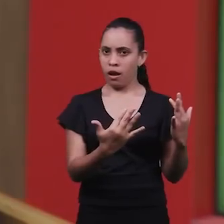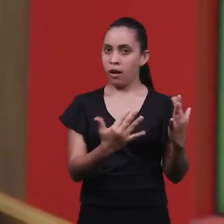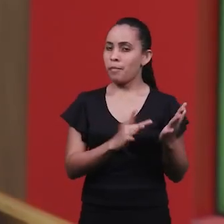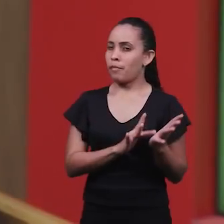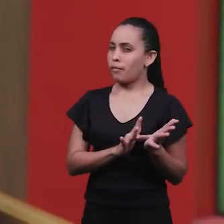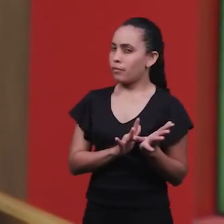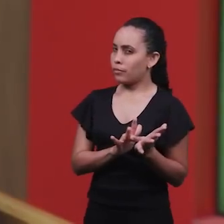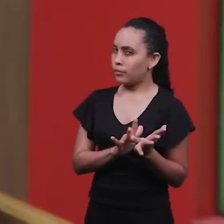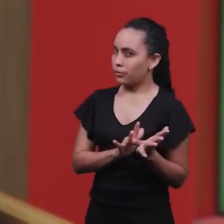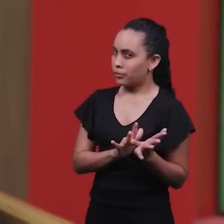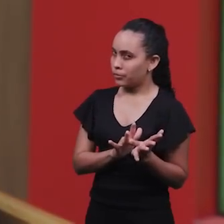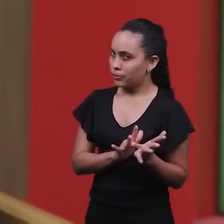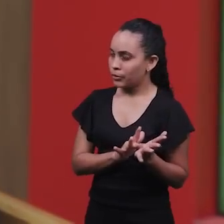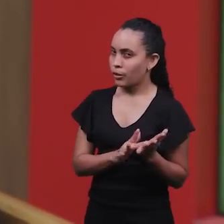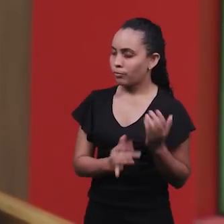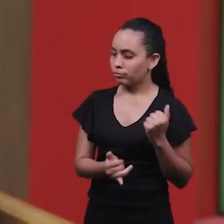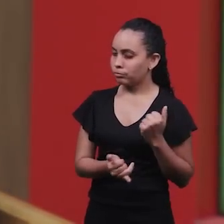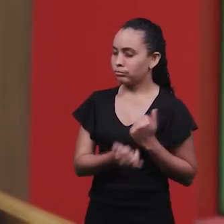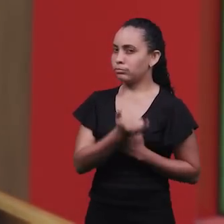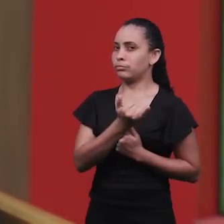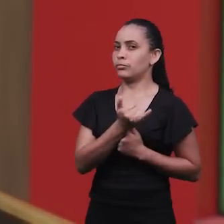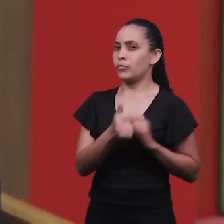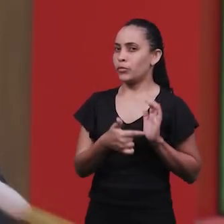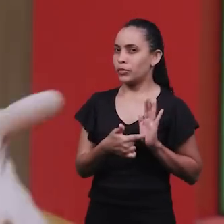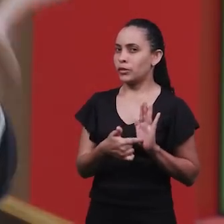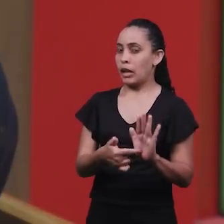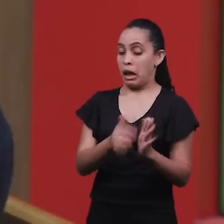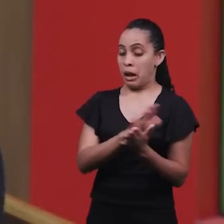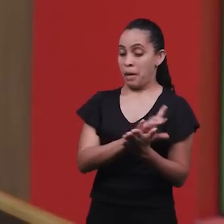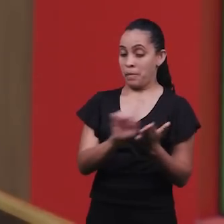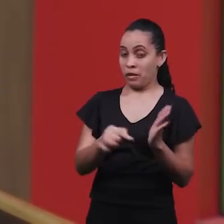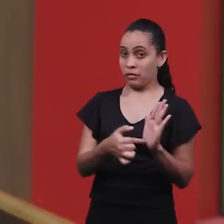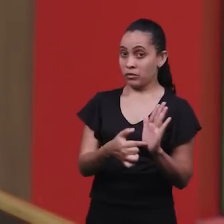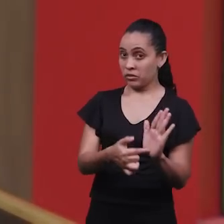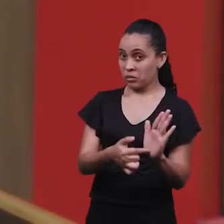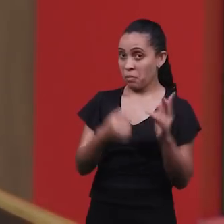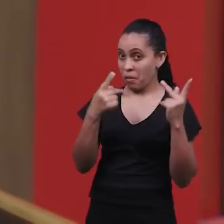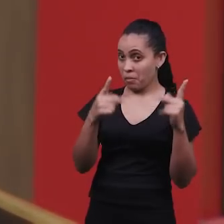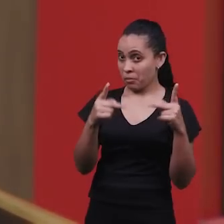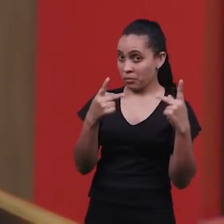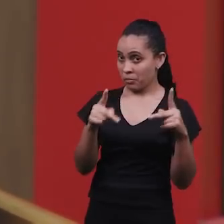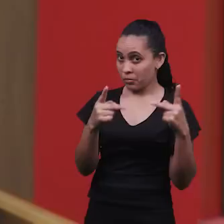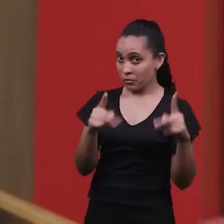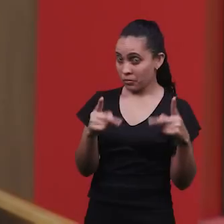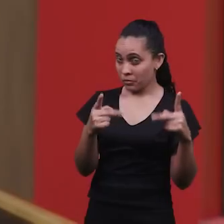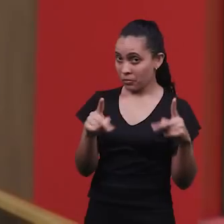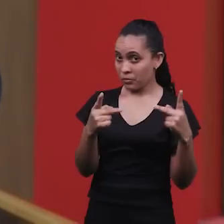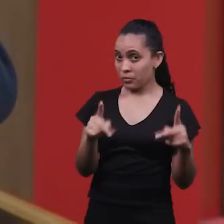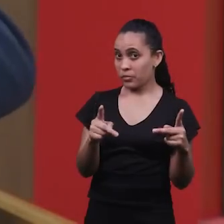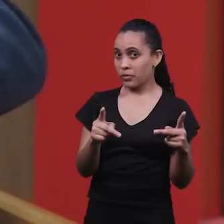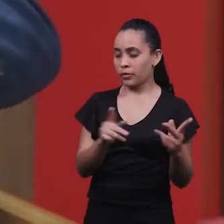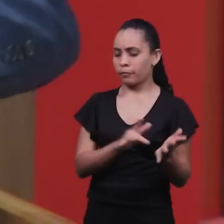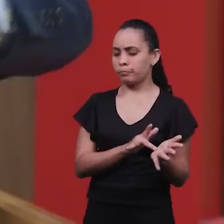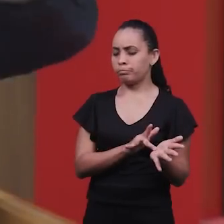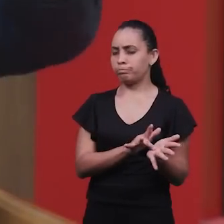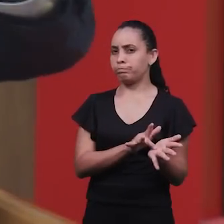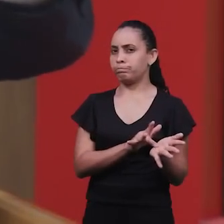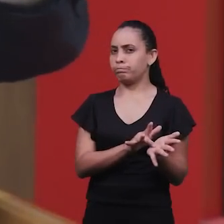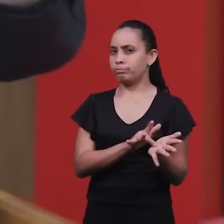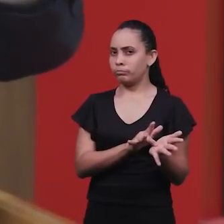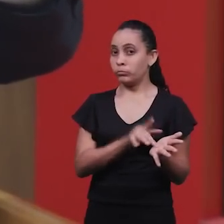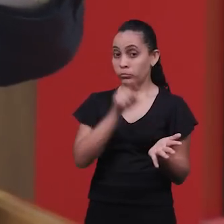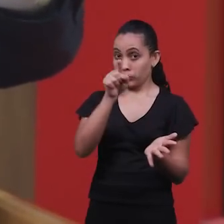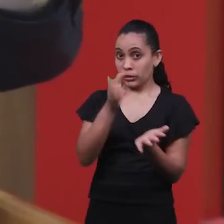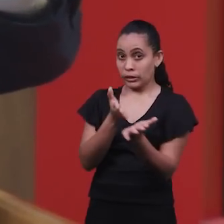até os escolhidos, para trazer uma palavra que não é verdade, para se